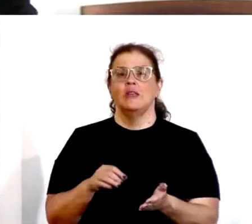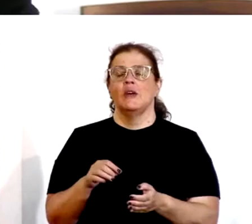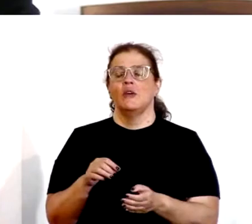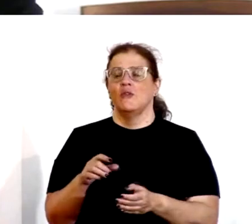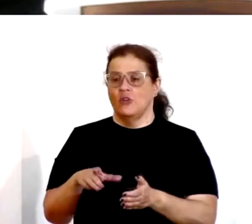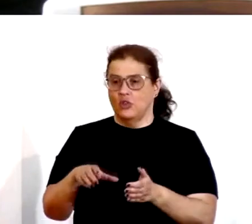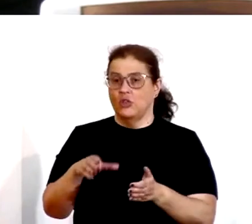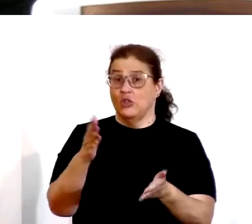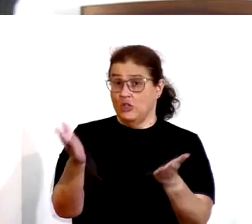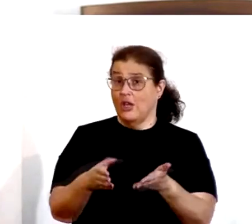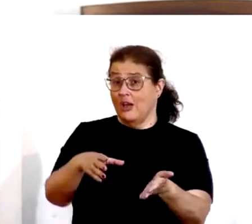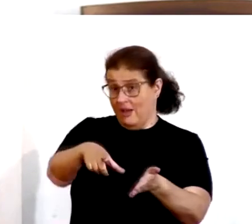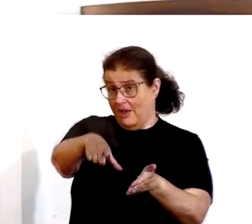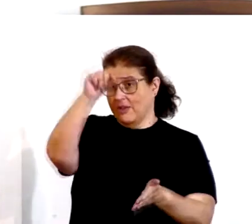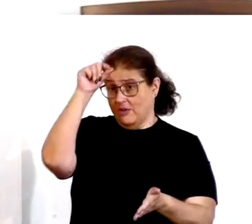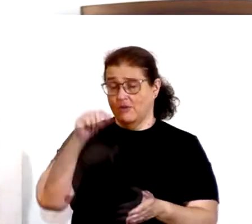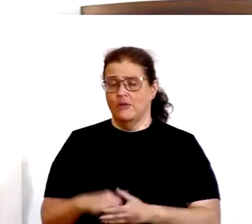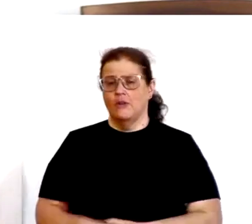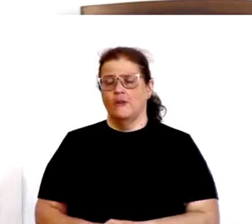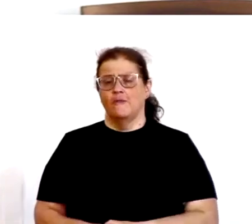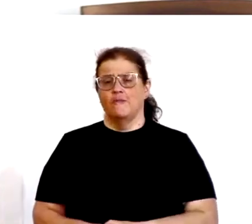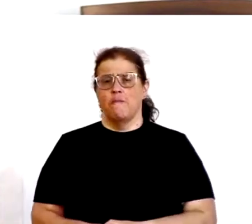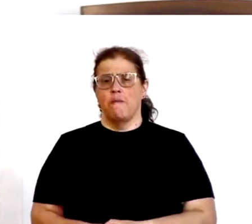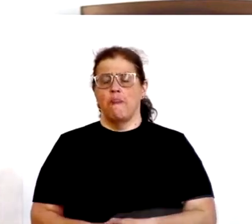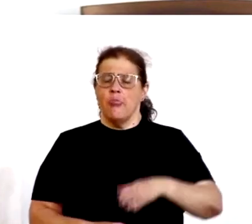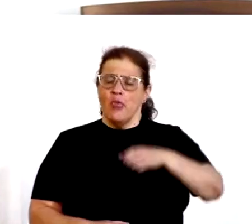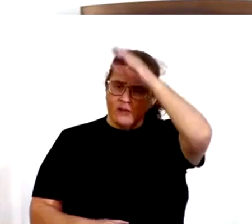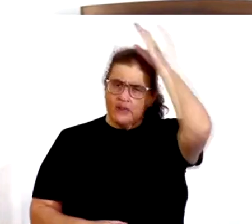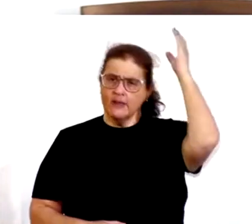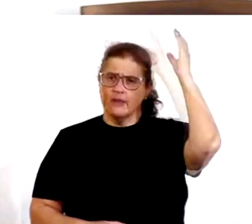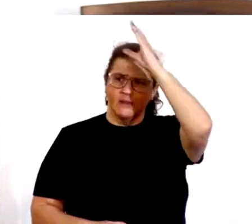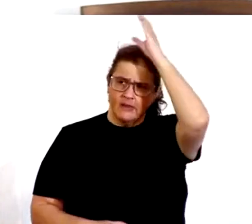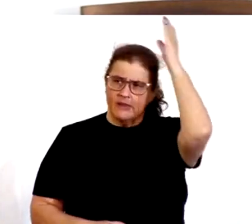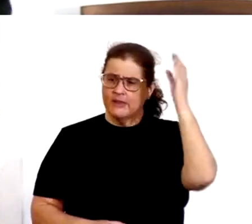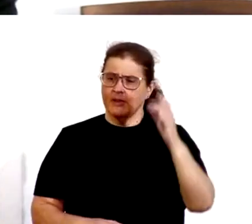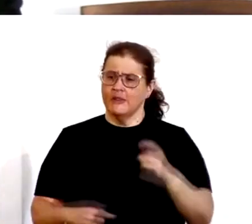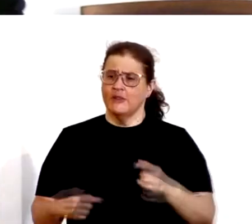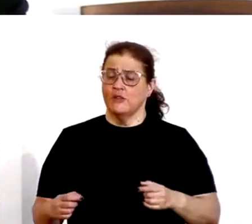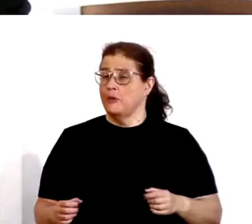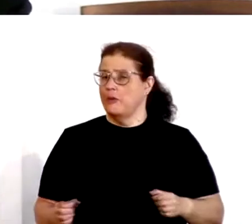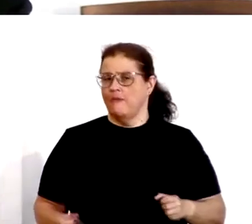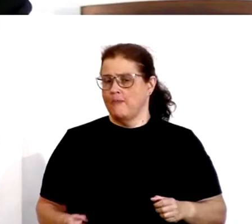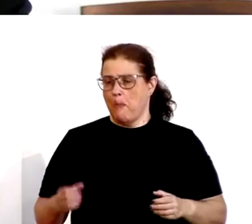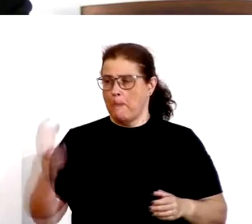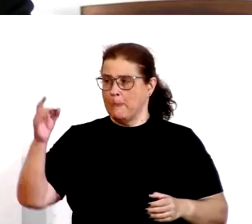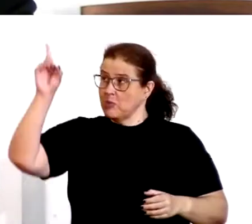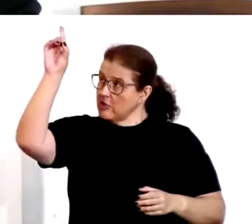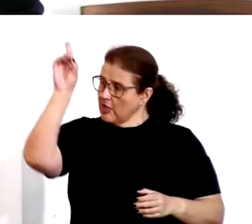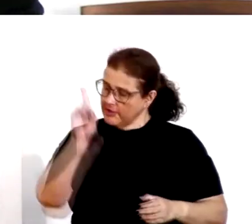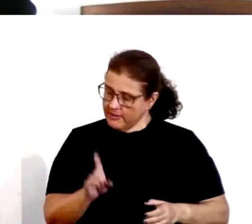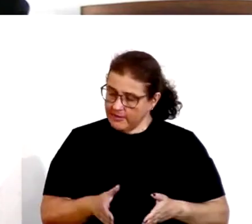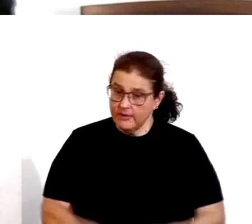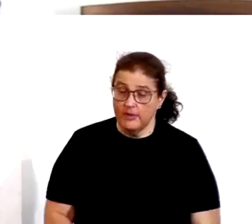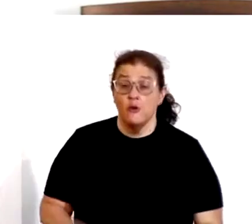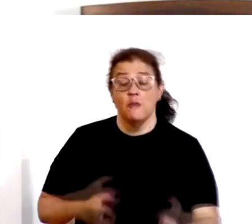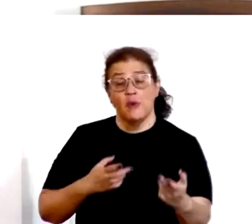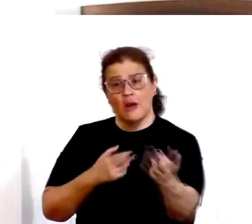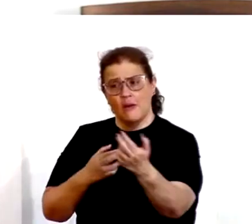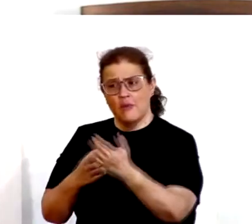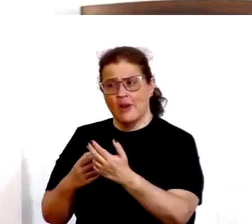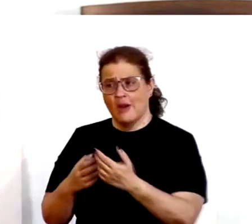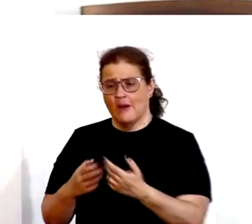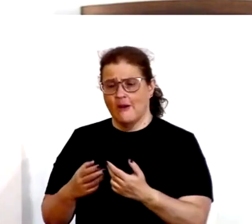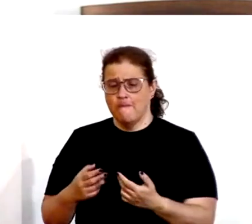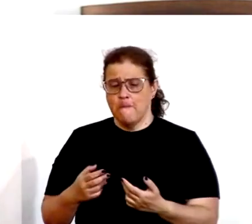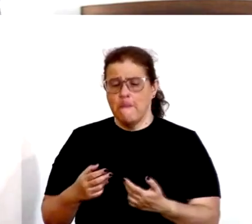Calvário. Pois Cristo agora vem para justamente consumar essa obra. Essa obra planejada